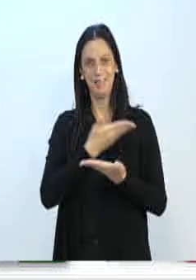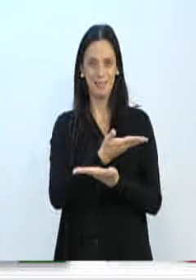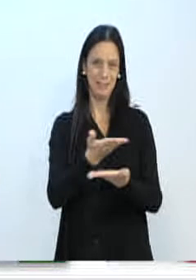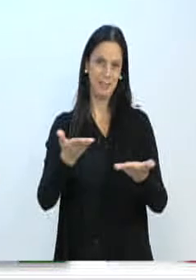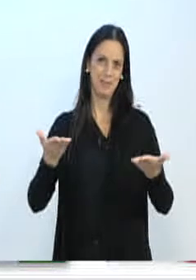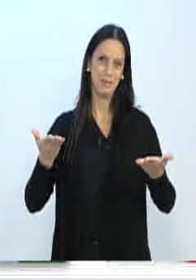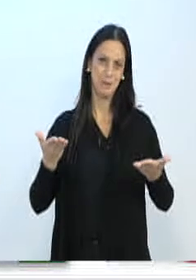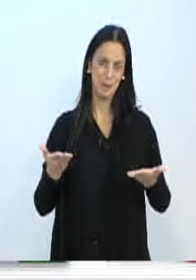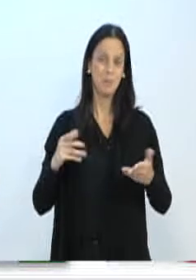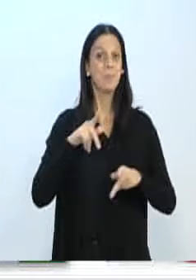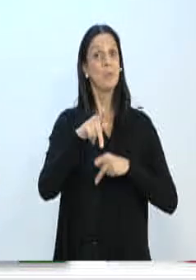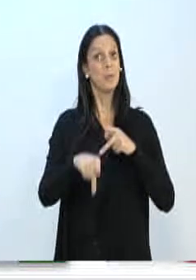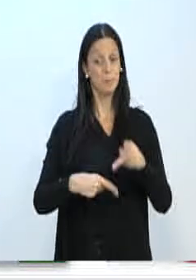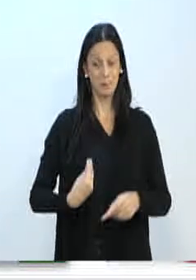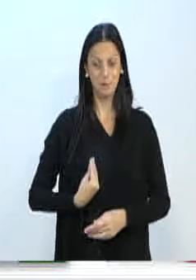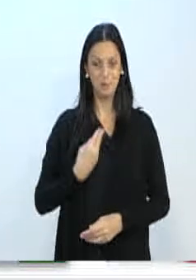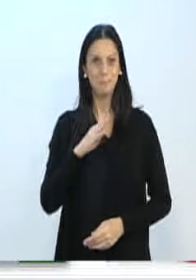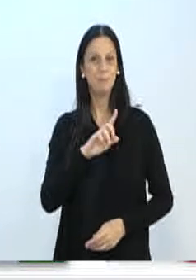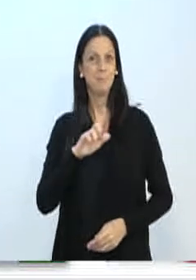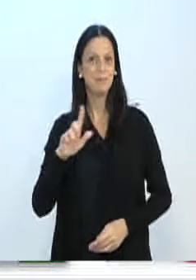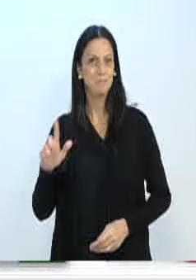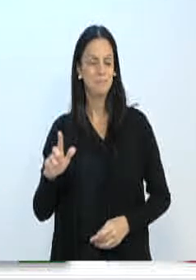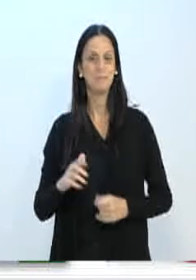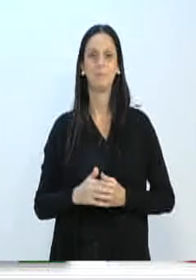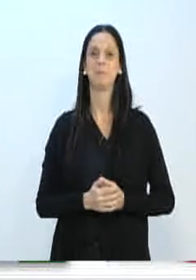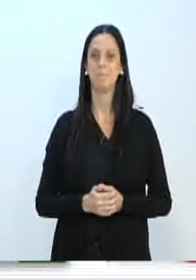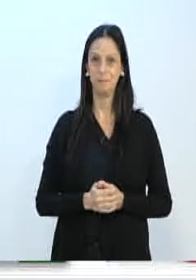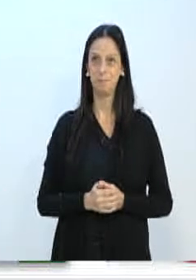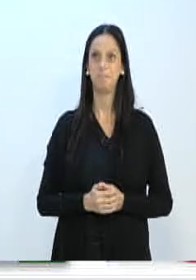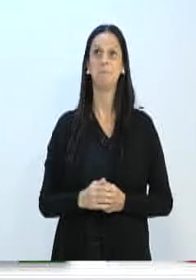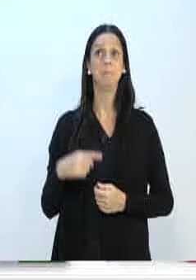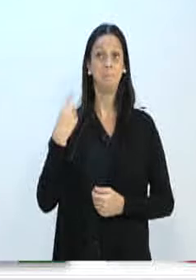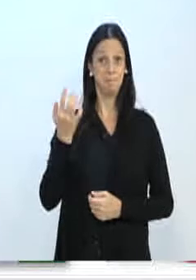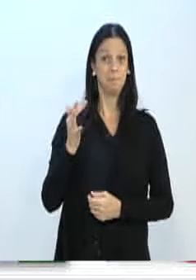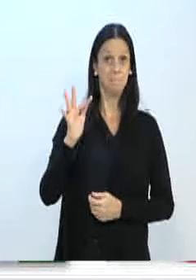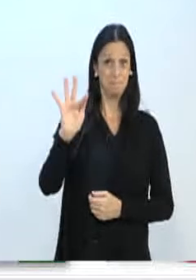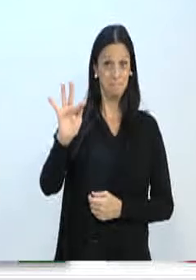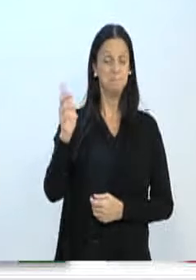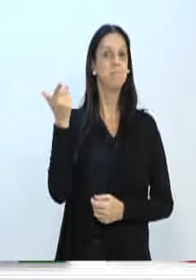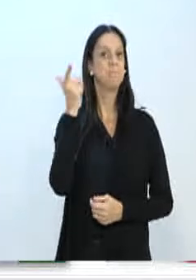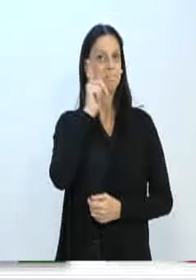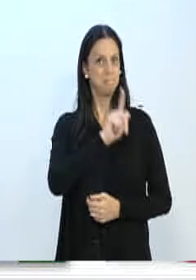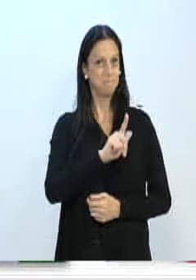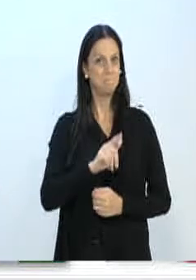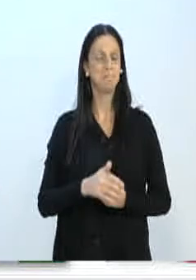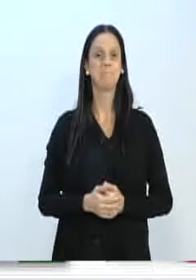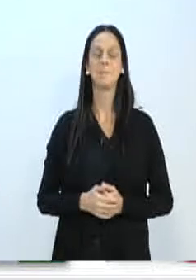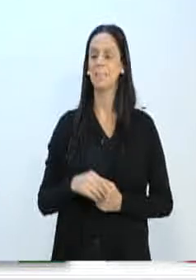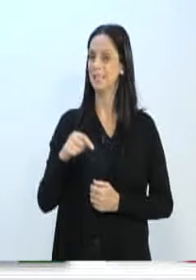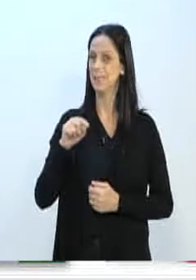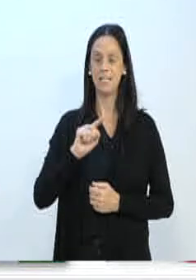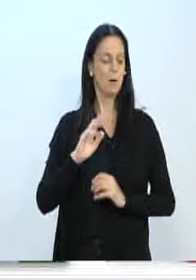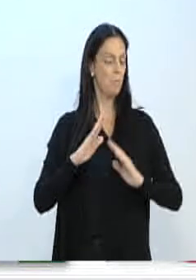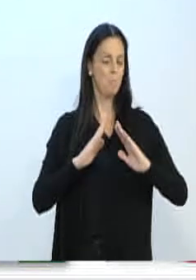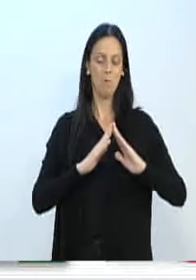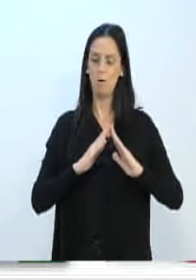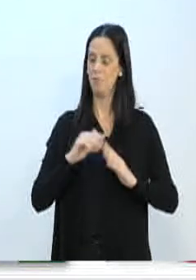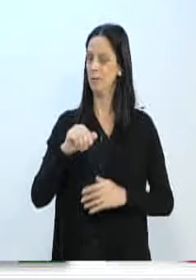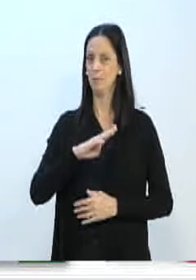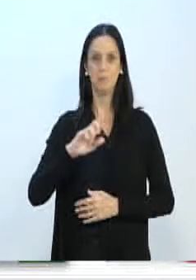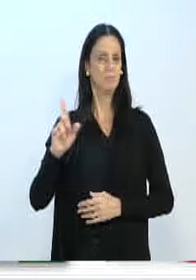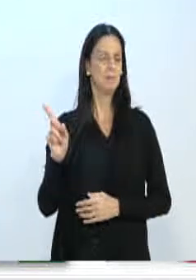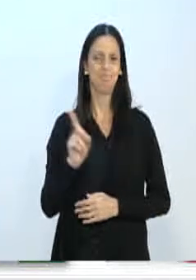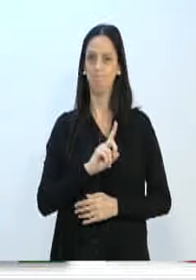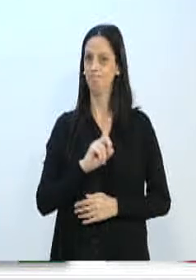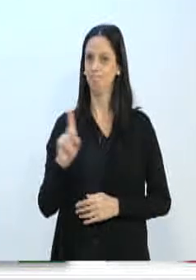agradecimento ao povo do Blumenau, nosso federal também, Adriano Pereira, não é aqui da cidade, mas ele presta serviço aqui na